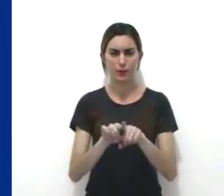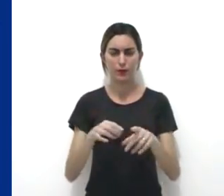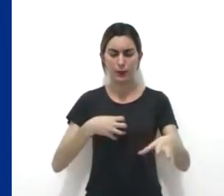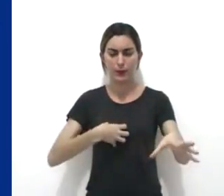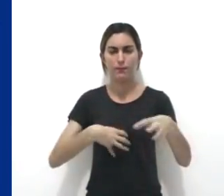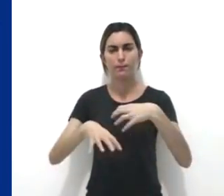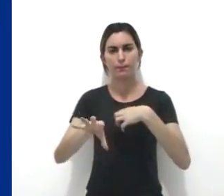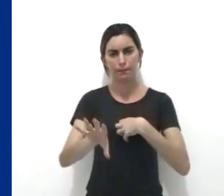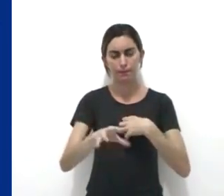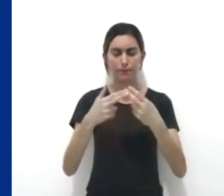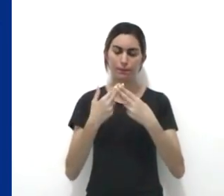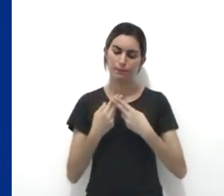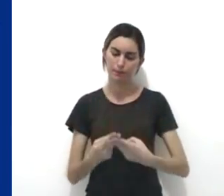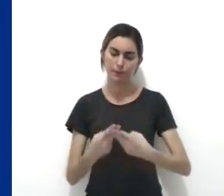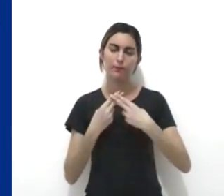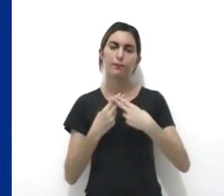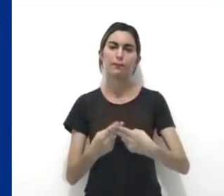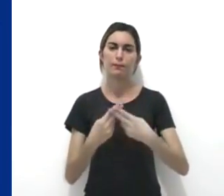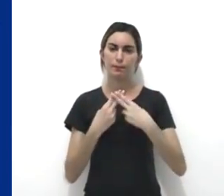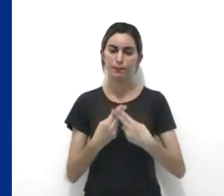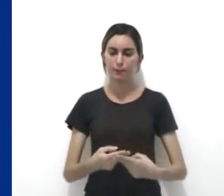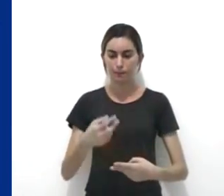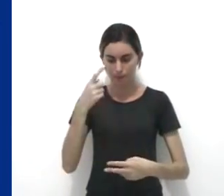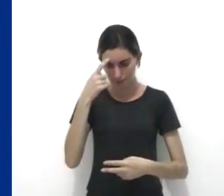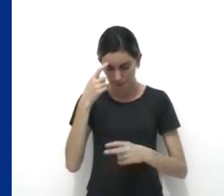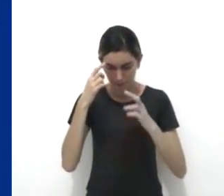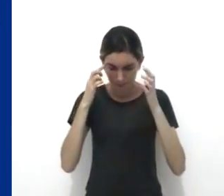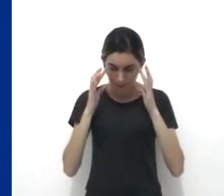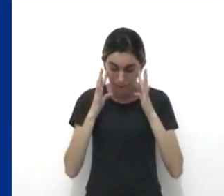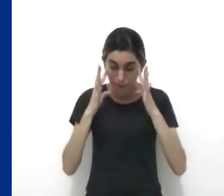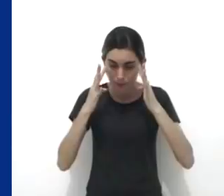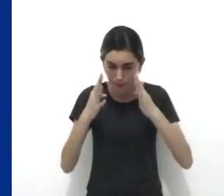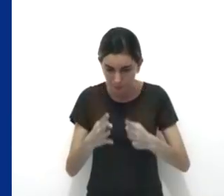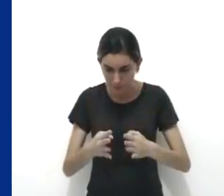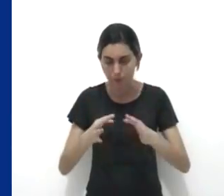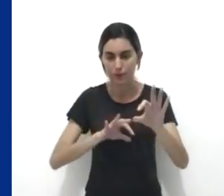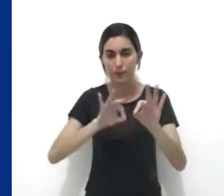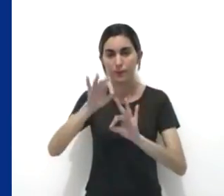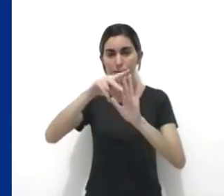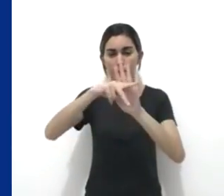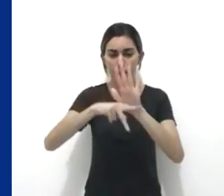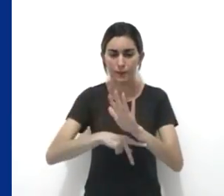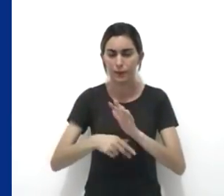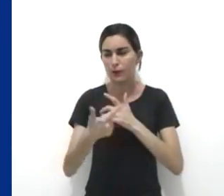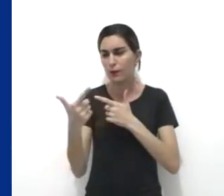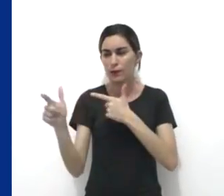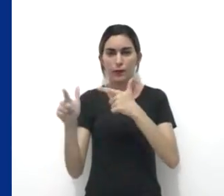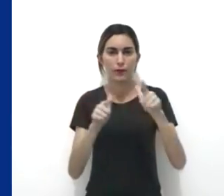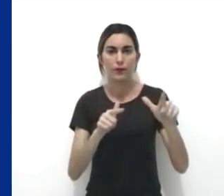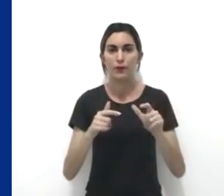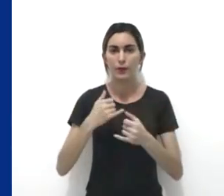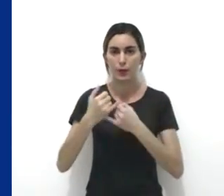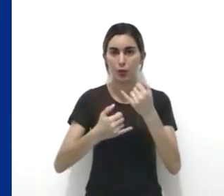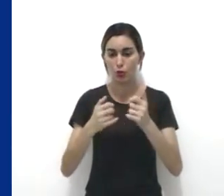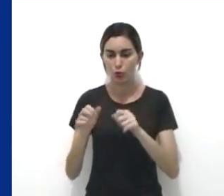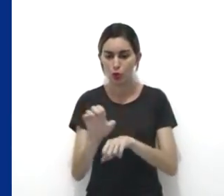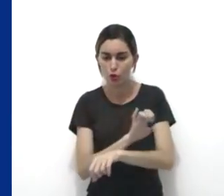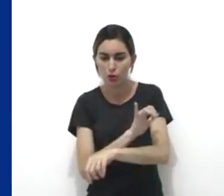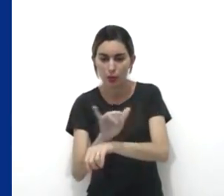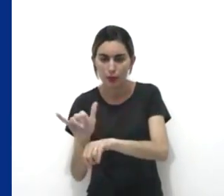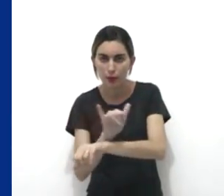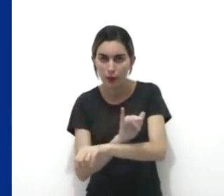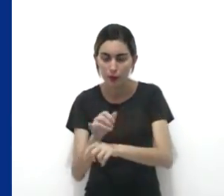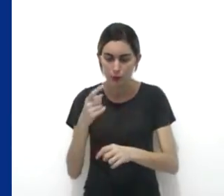a empatia, a paciência, a concentração, o planejamento, dentre outros. É um jogo